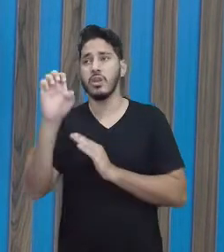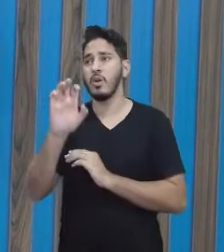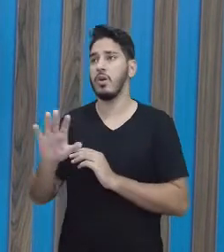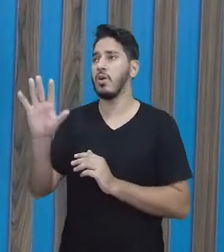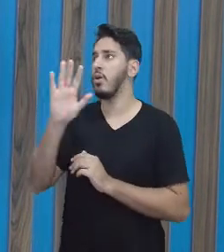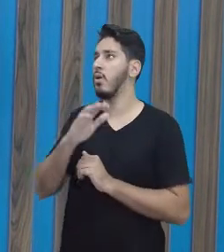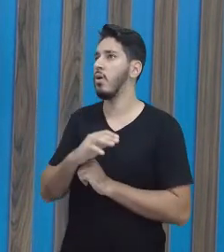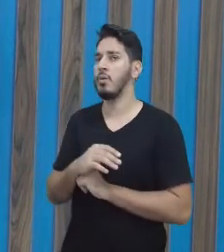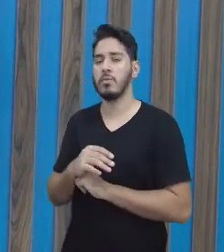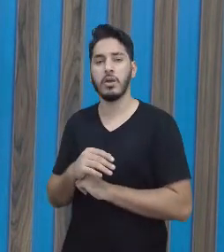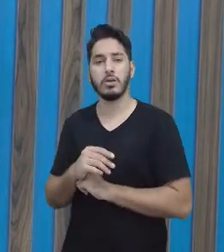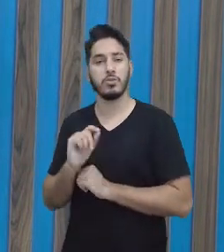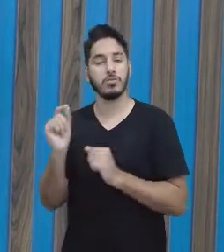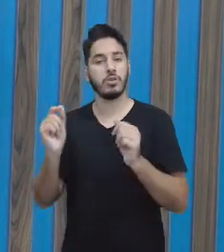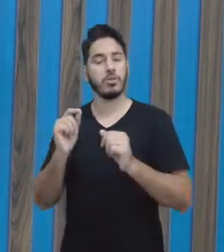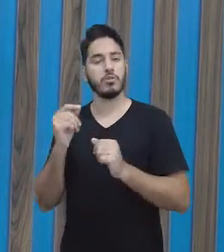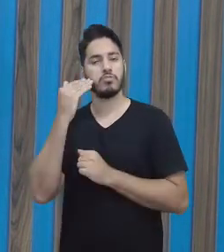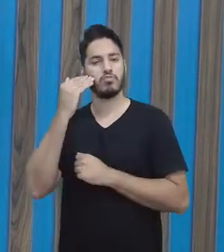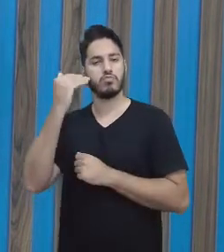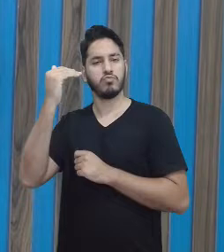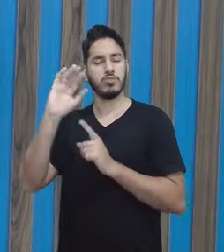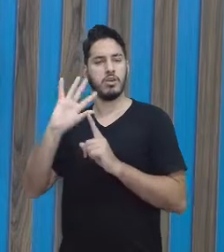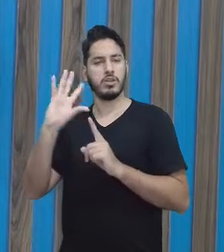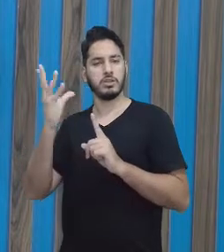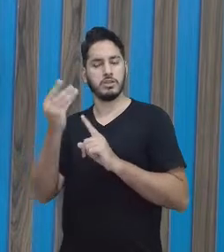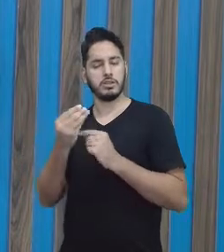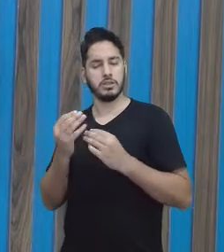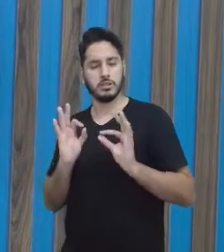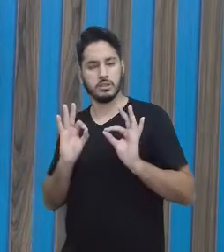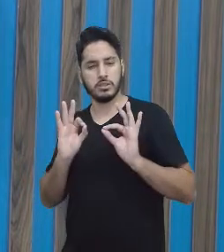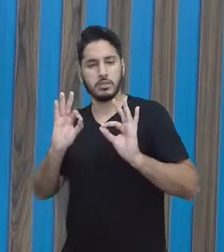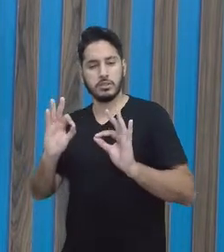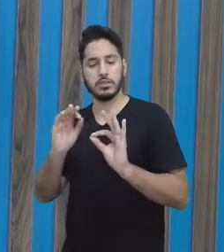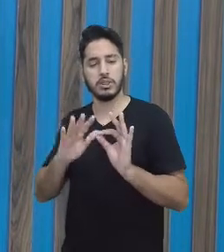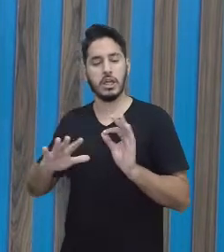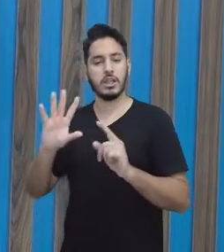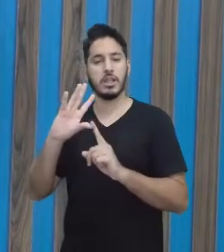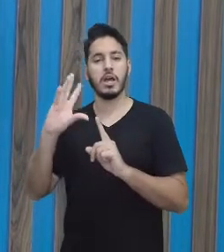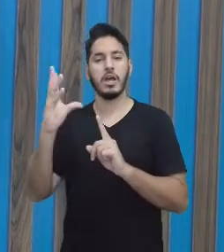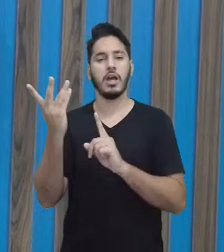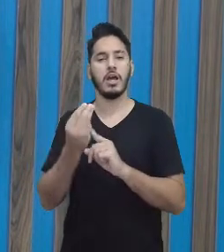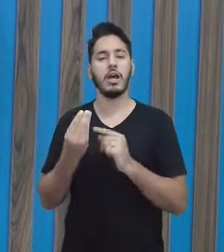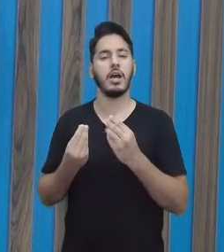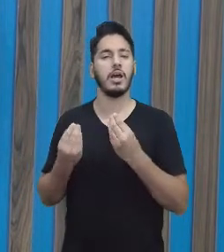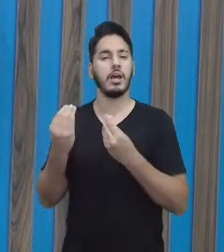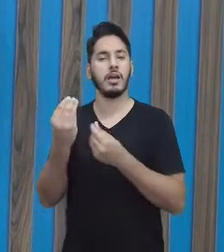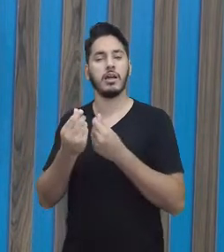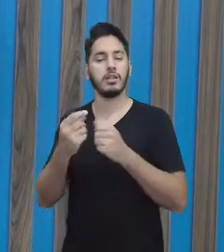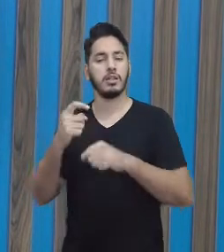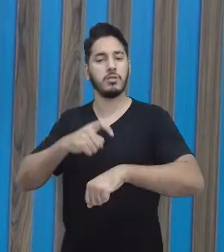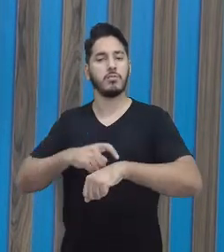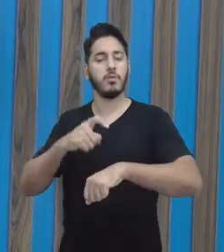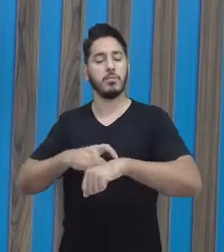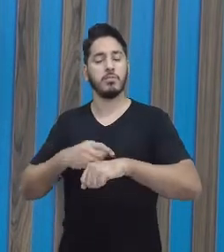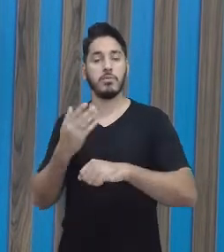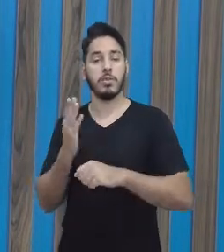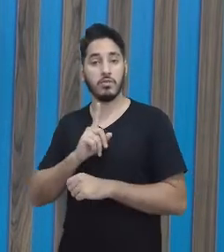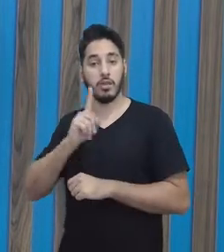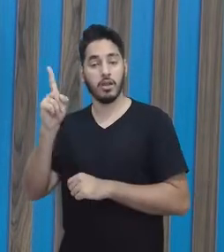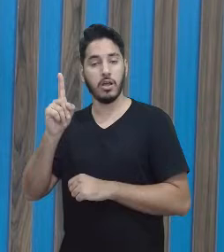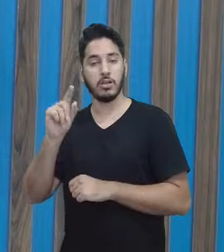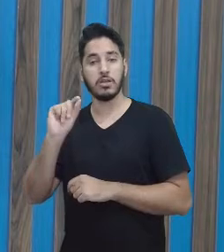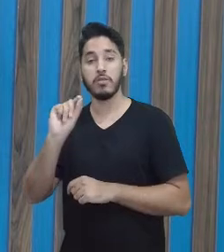descobriu que os grandes artistas, os grandes mestres da arte, que naquele momento né,